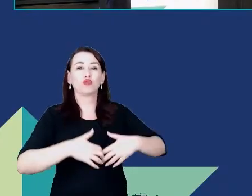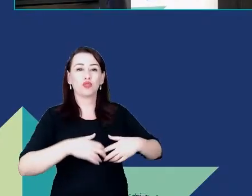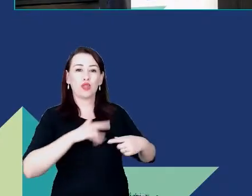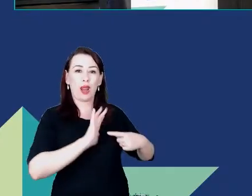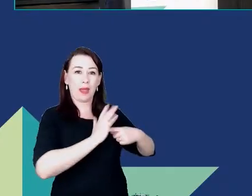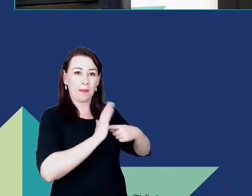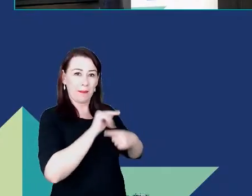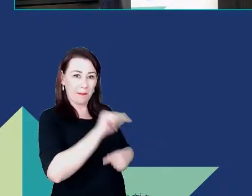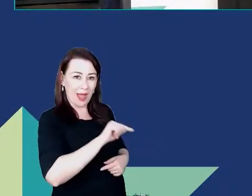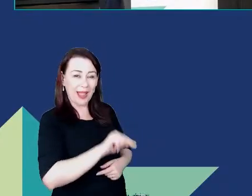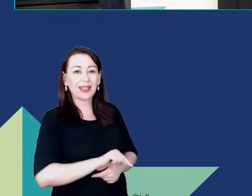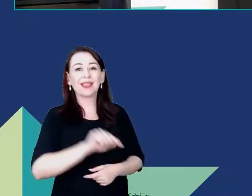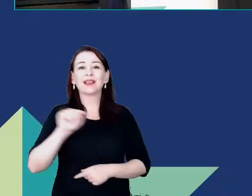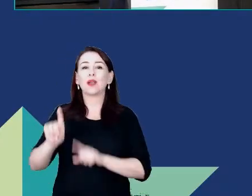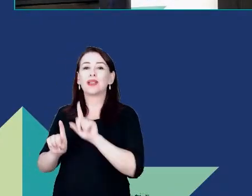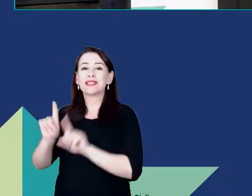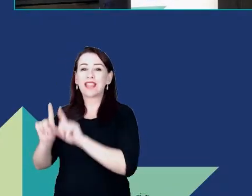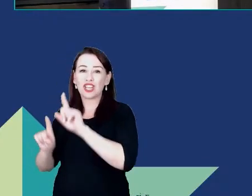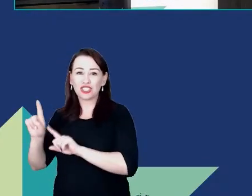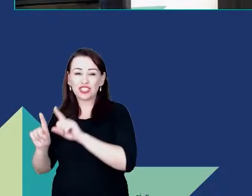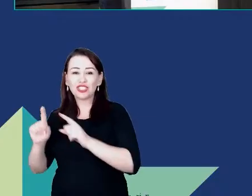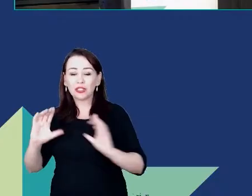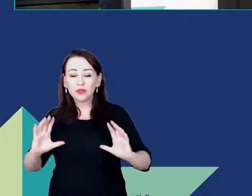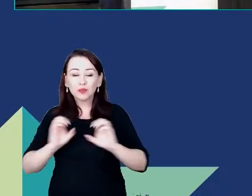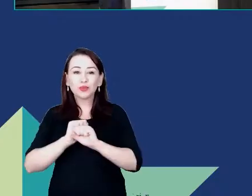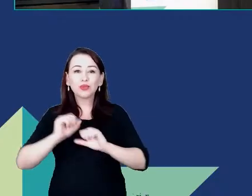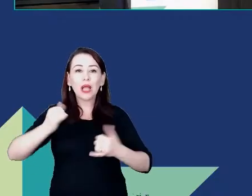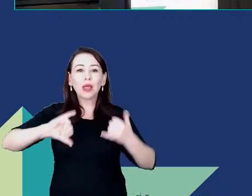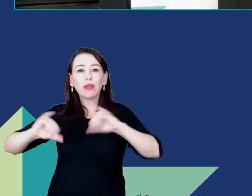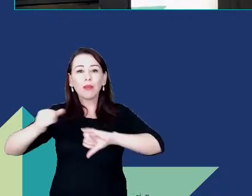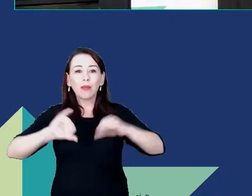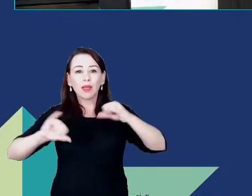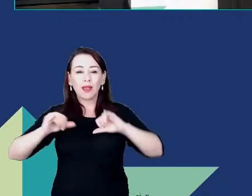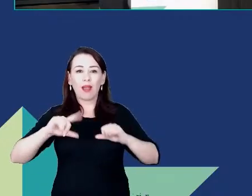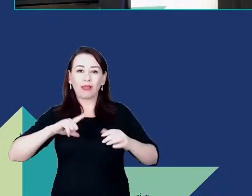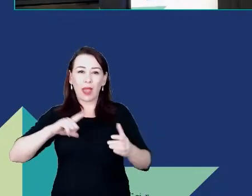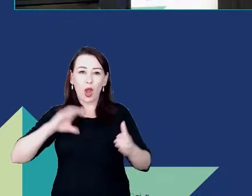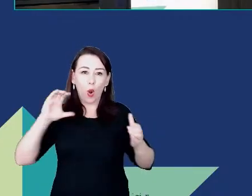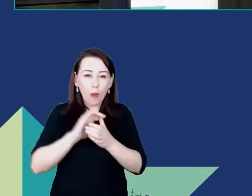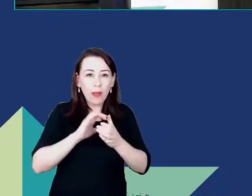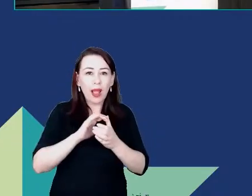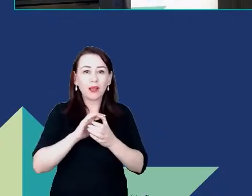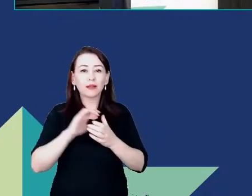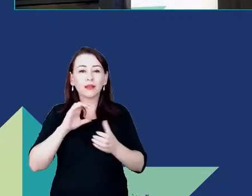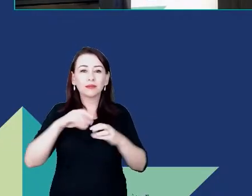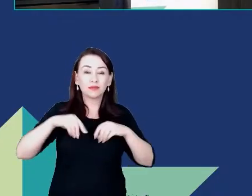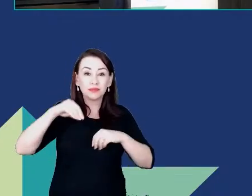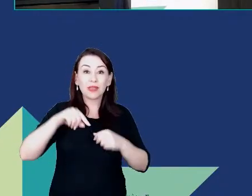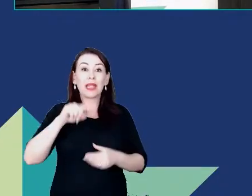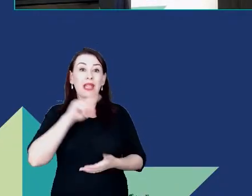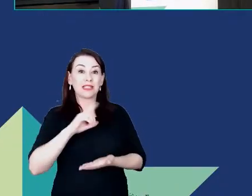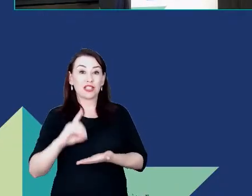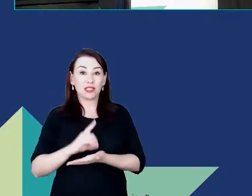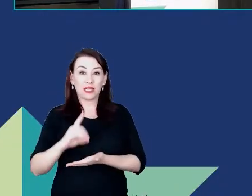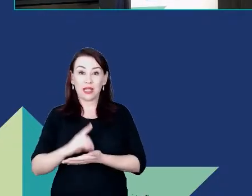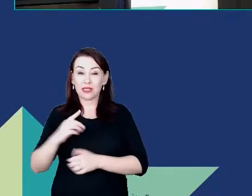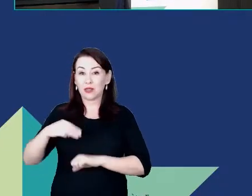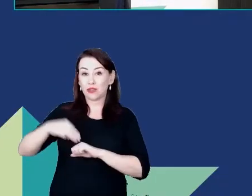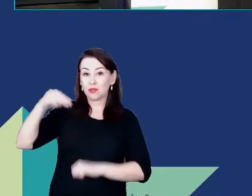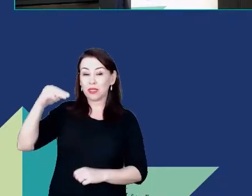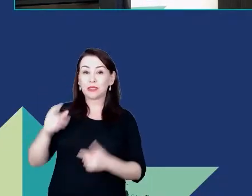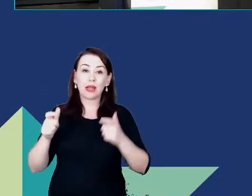da mineralogia quanto da química dos rejeitos aí nos parâmetros de compactação. Tá? Uma dissertação defendida aí na UFOP, que está à